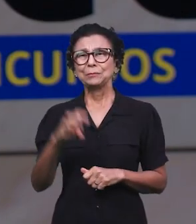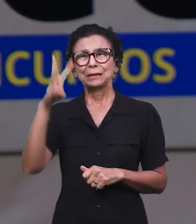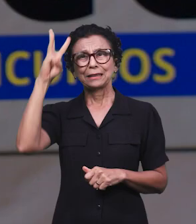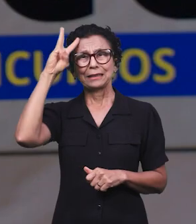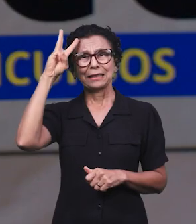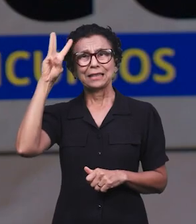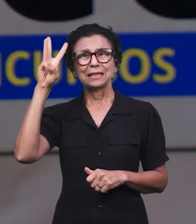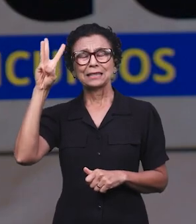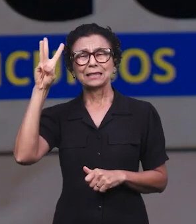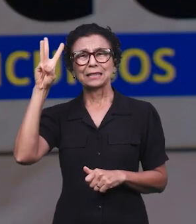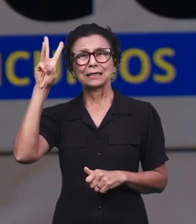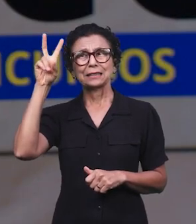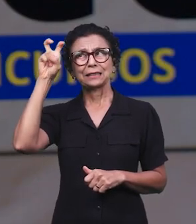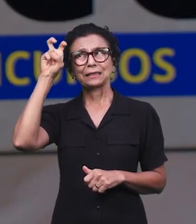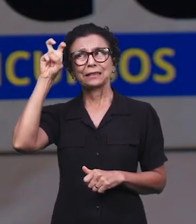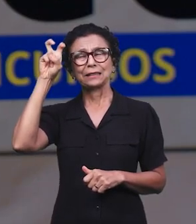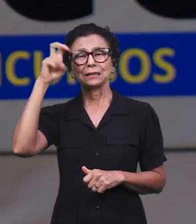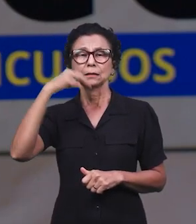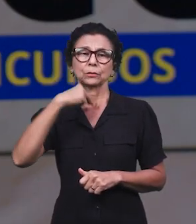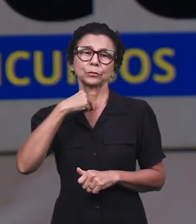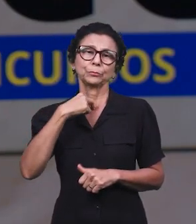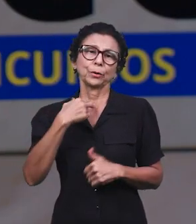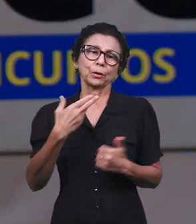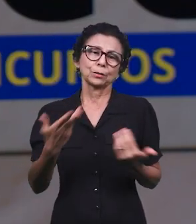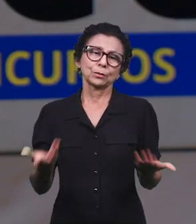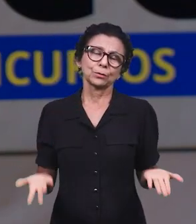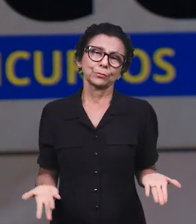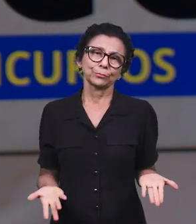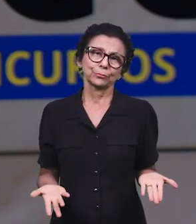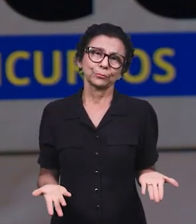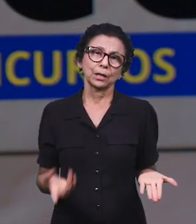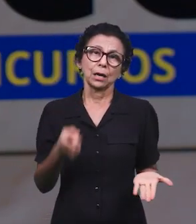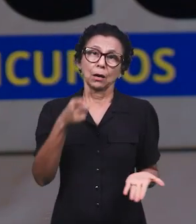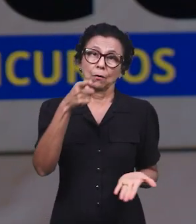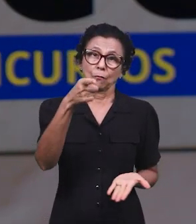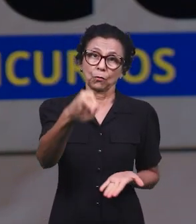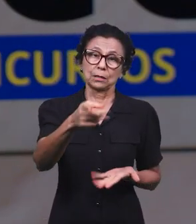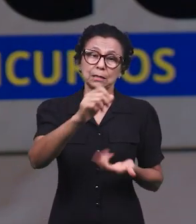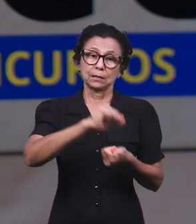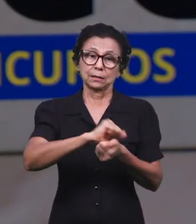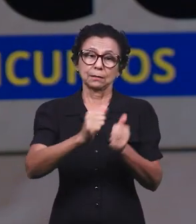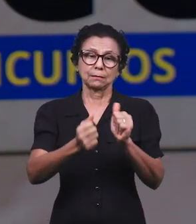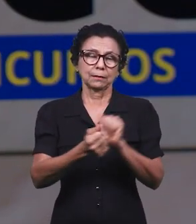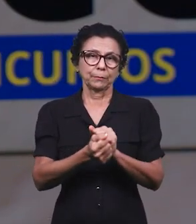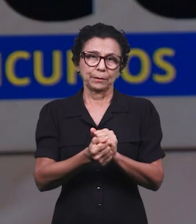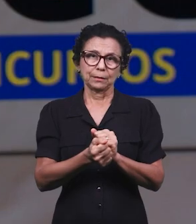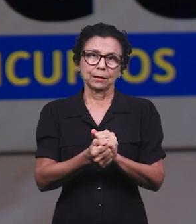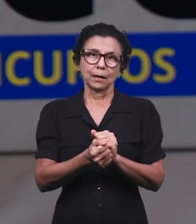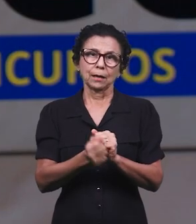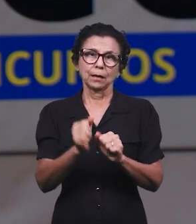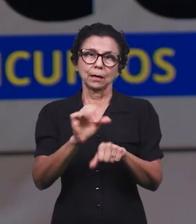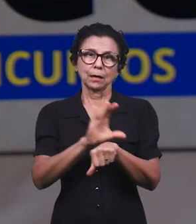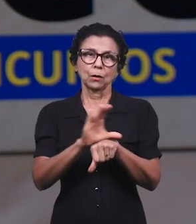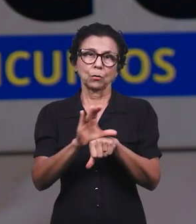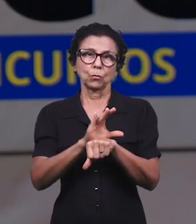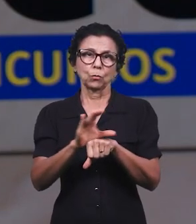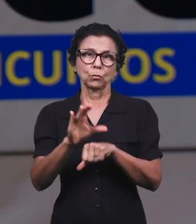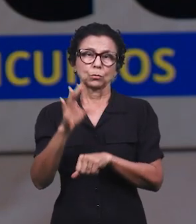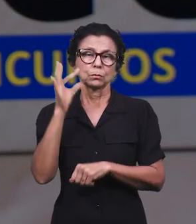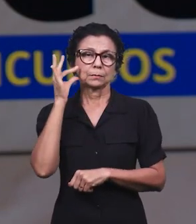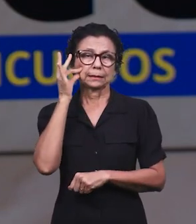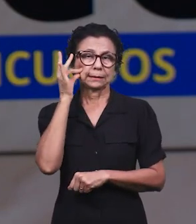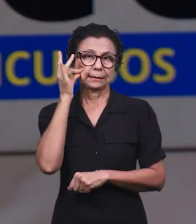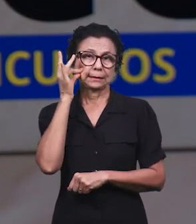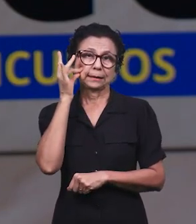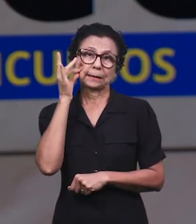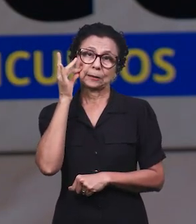como se adequar à sua rotina de estudos. Você vai ter que seguir aquela rotina mais rígida que